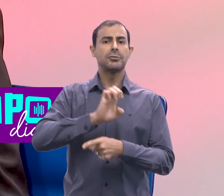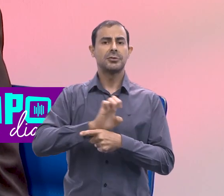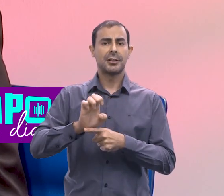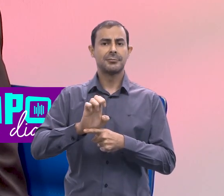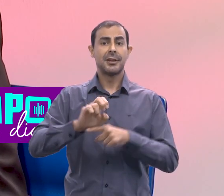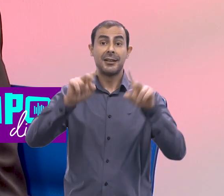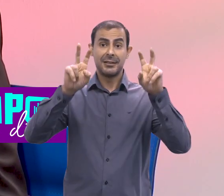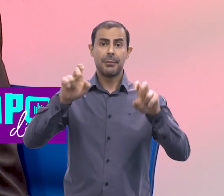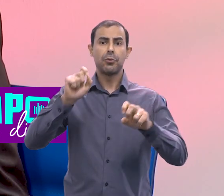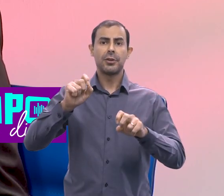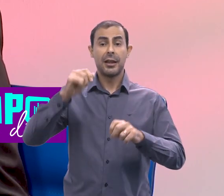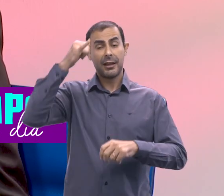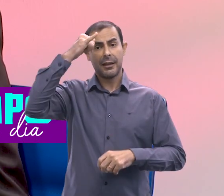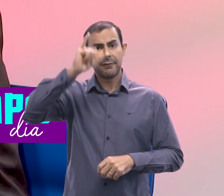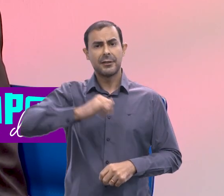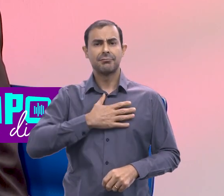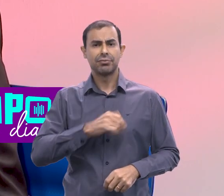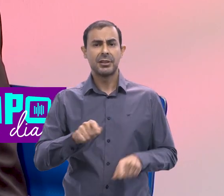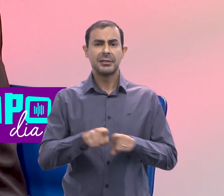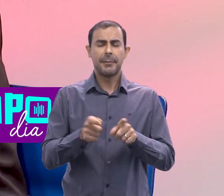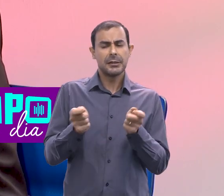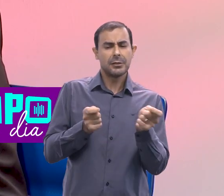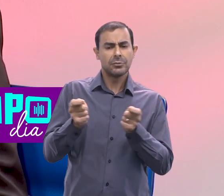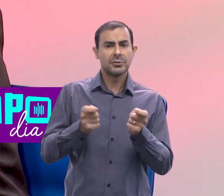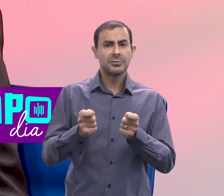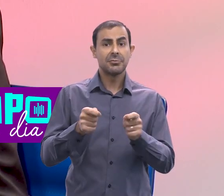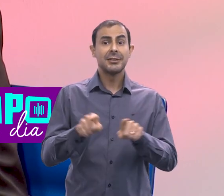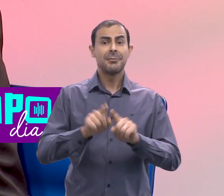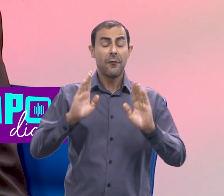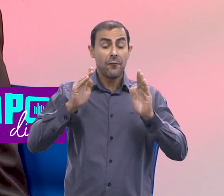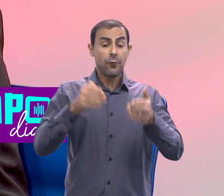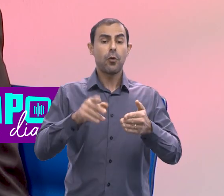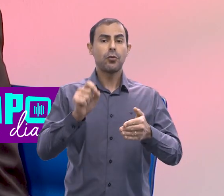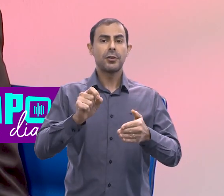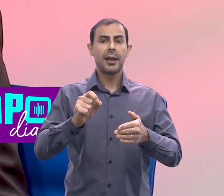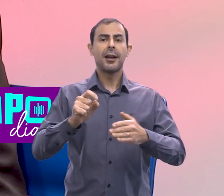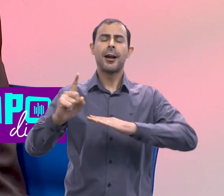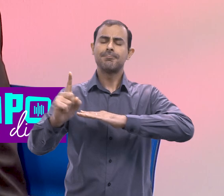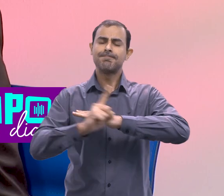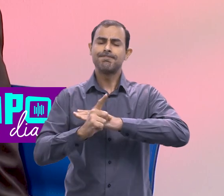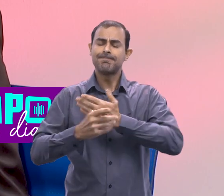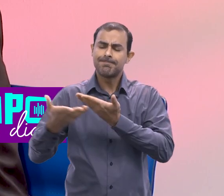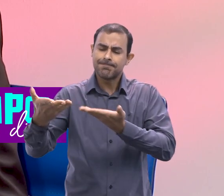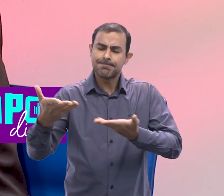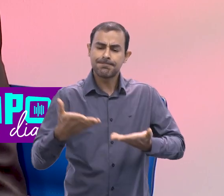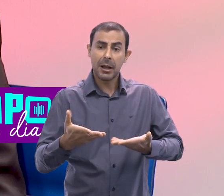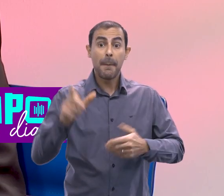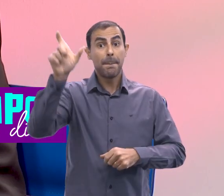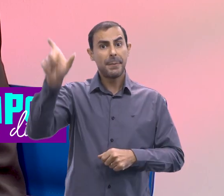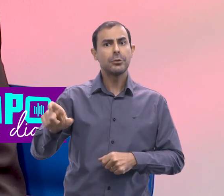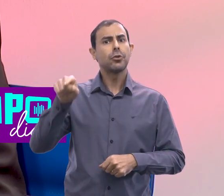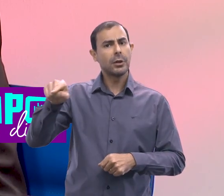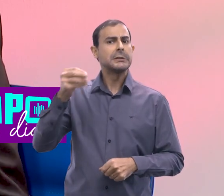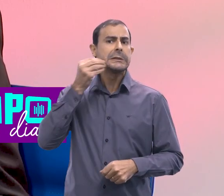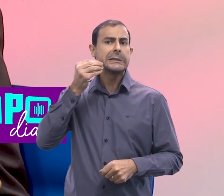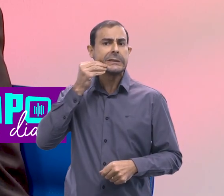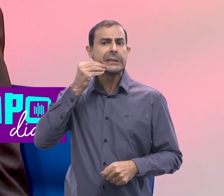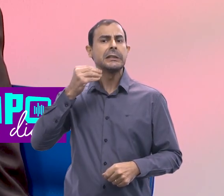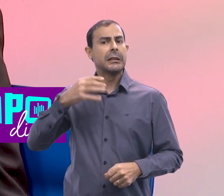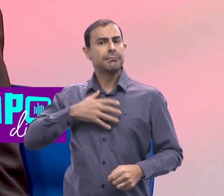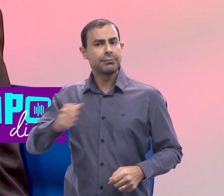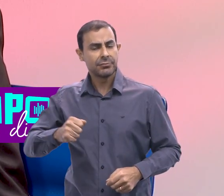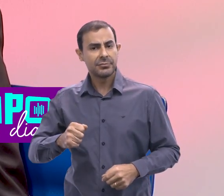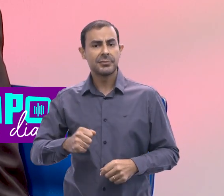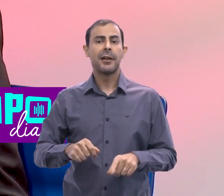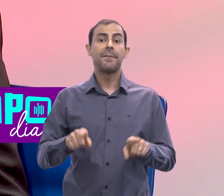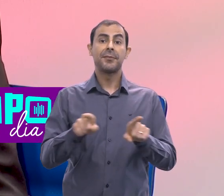das orientações em prevenção ao suicídio, negociação e principalmente acolhimento às pessoas com tentativa de suicídio. Já